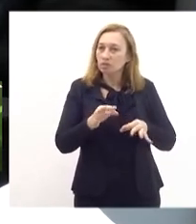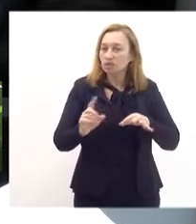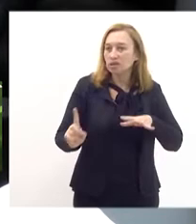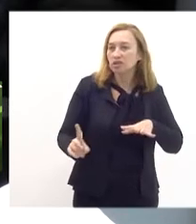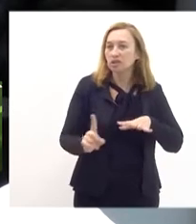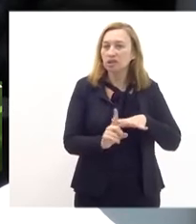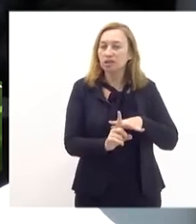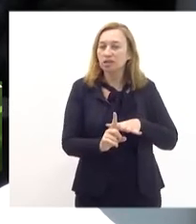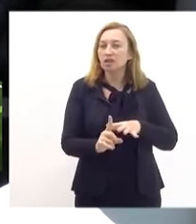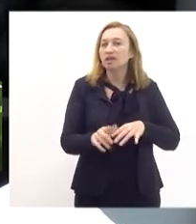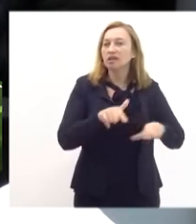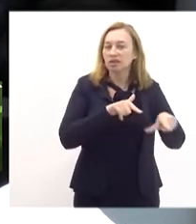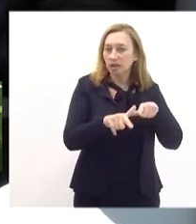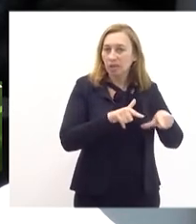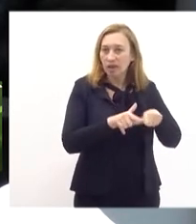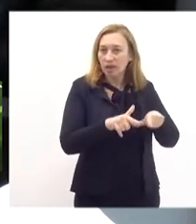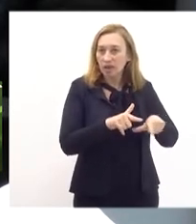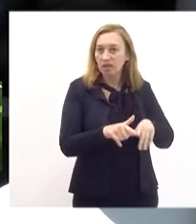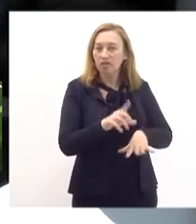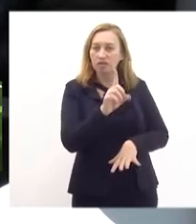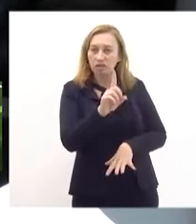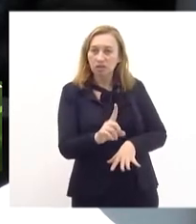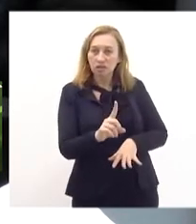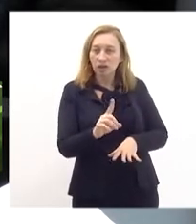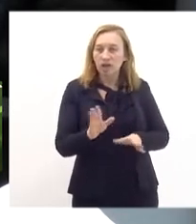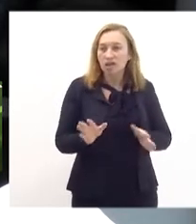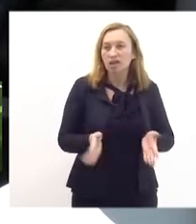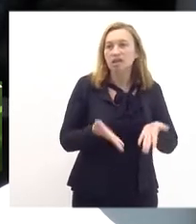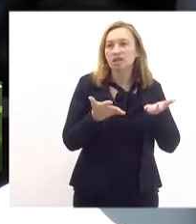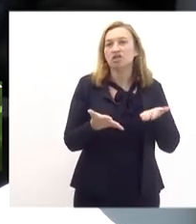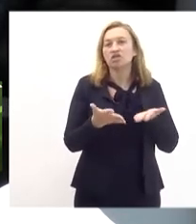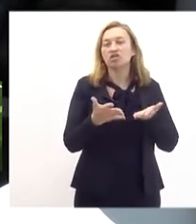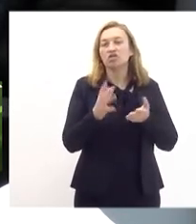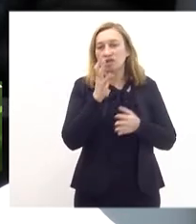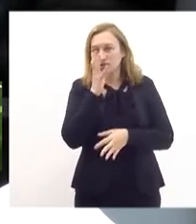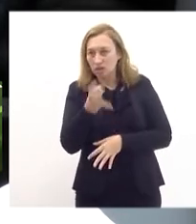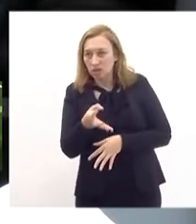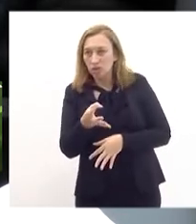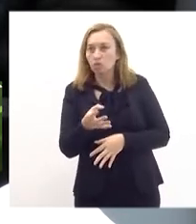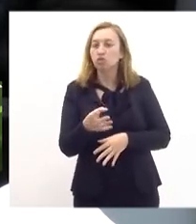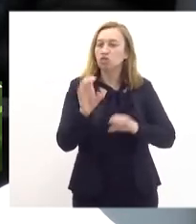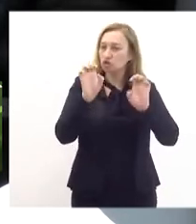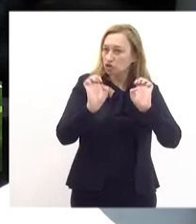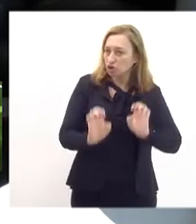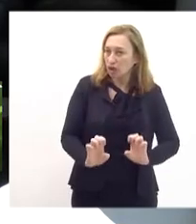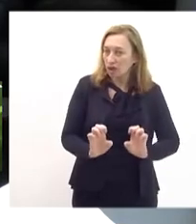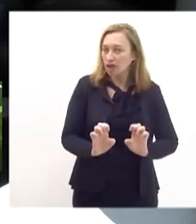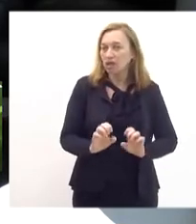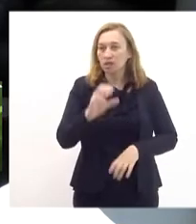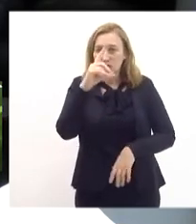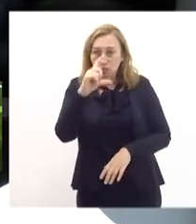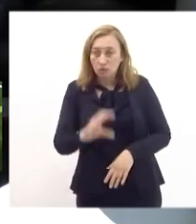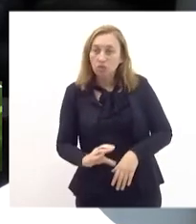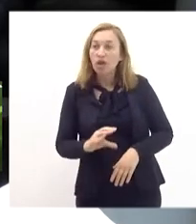com auditoria, incentivo à denúncia, código de ética, código de conduta. E é